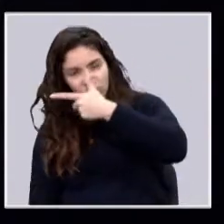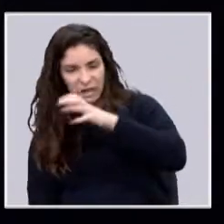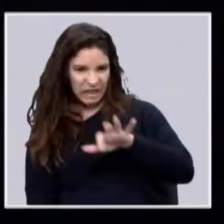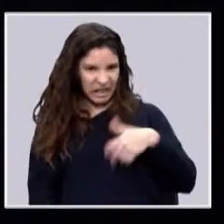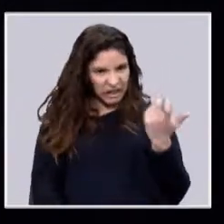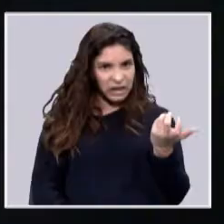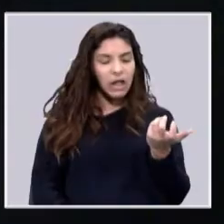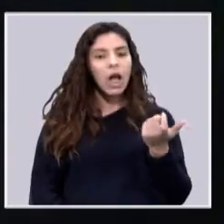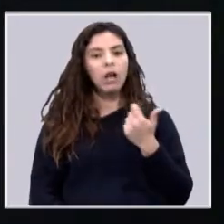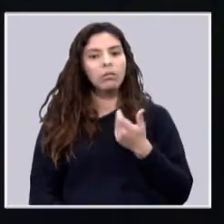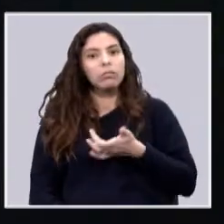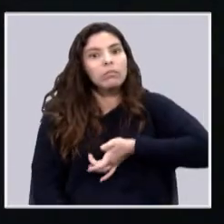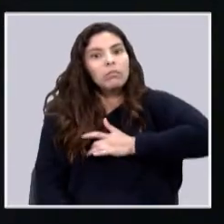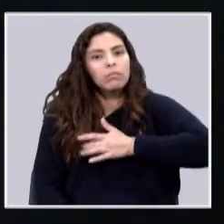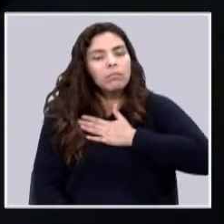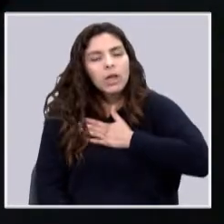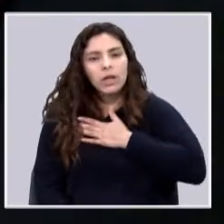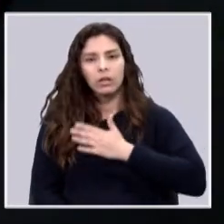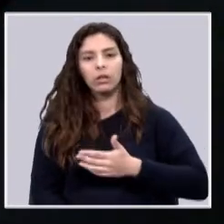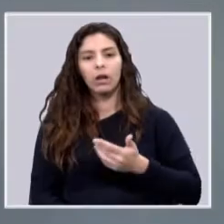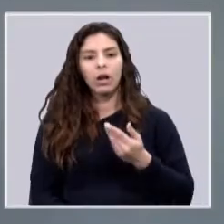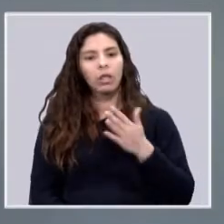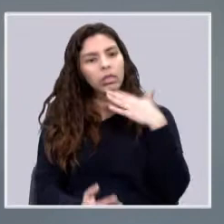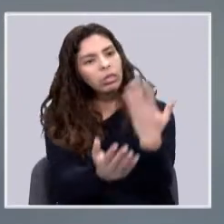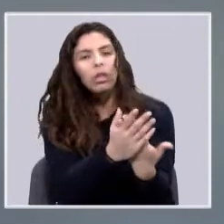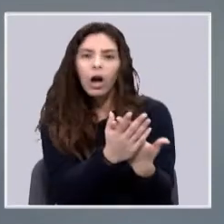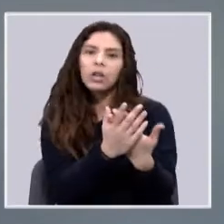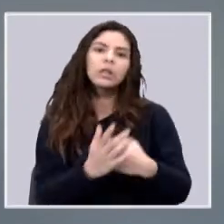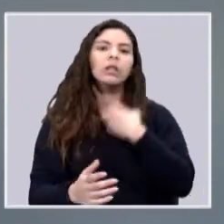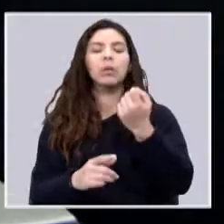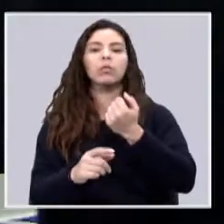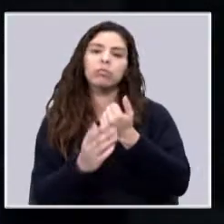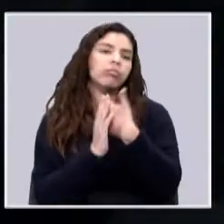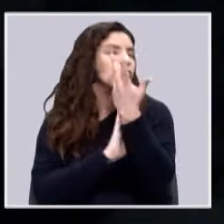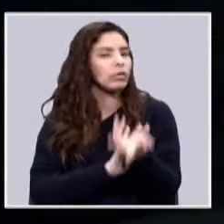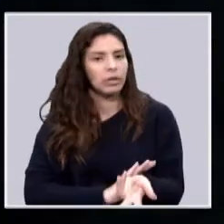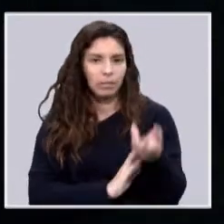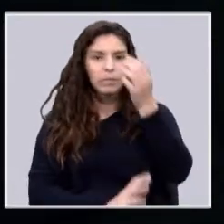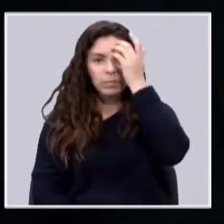tristeza, revolta, compaixão, transmite muito mais.